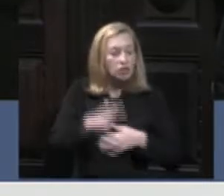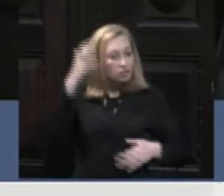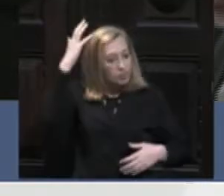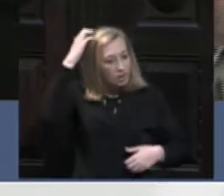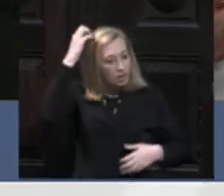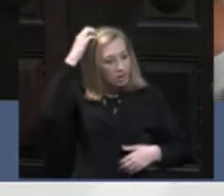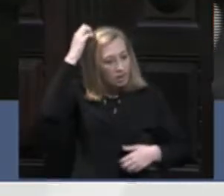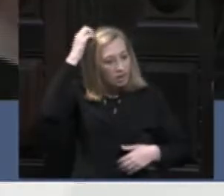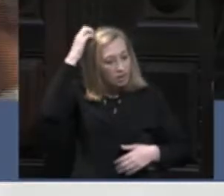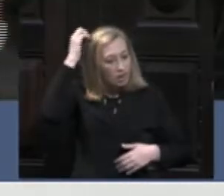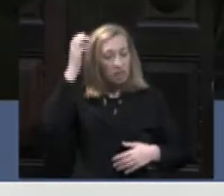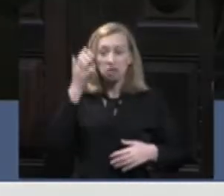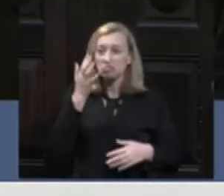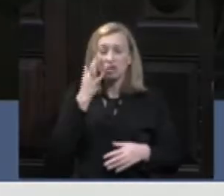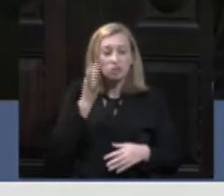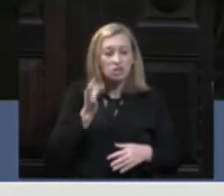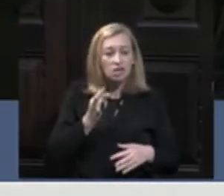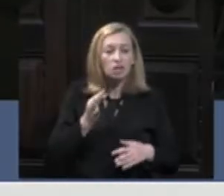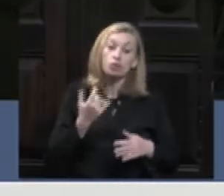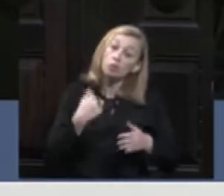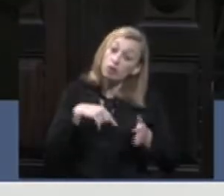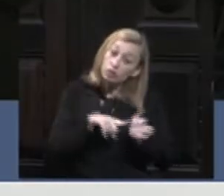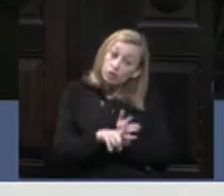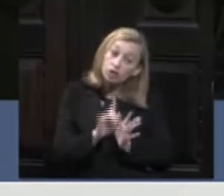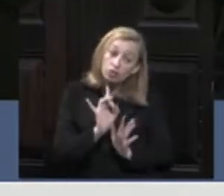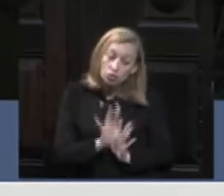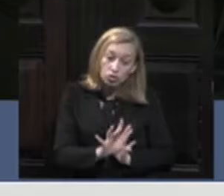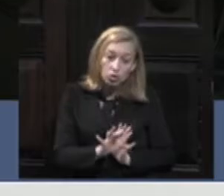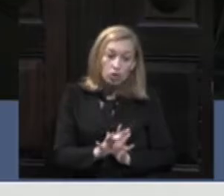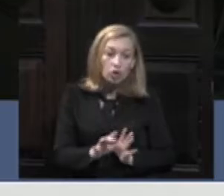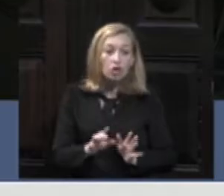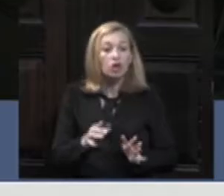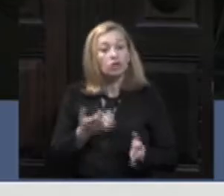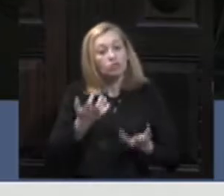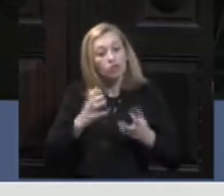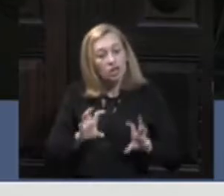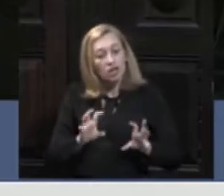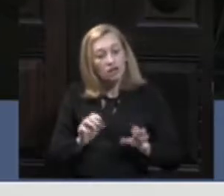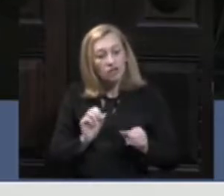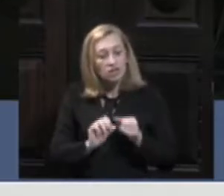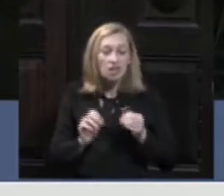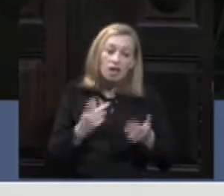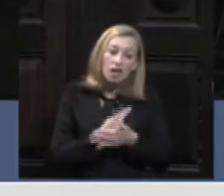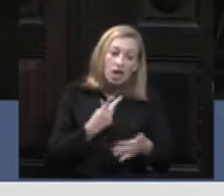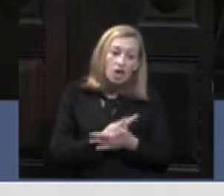não incorra em erro. Porque quando eu vou de